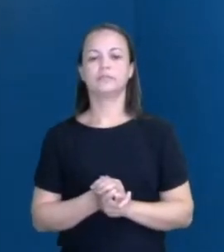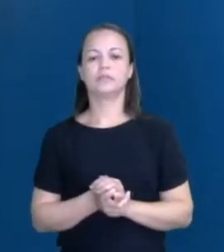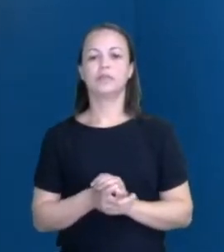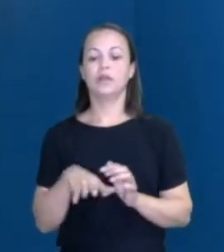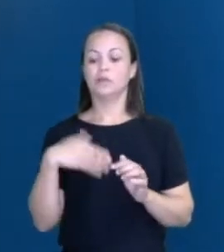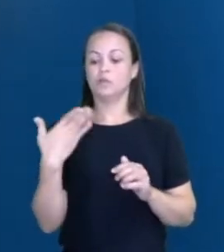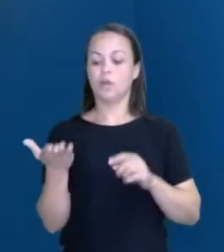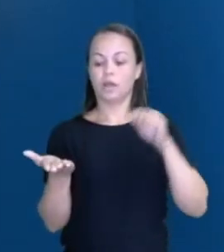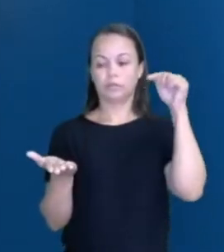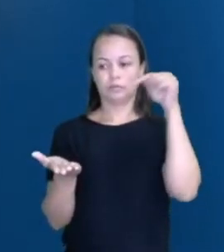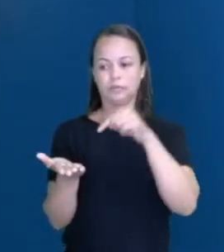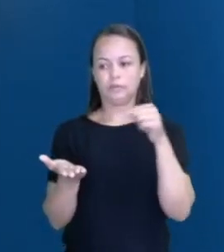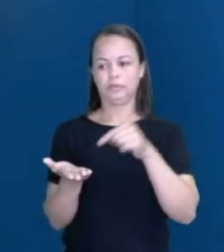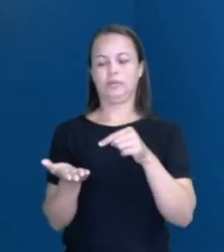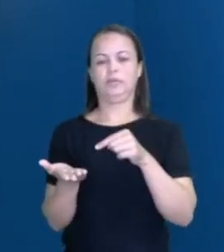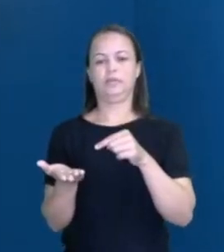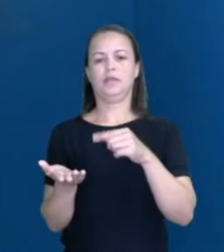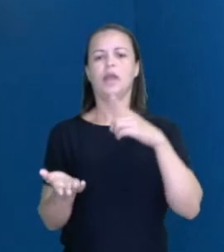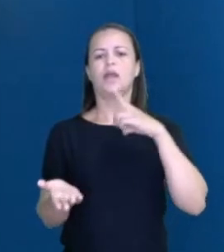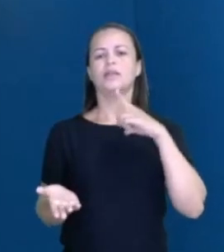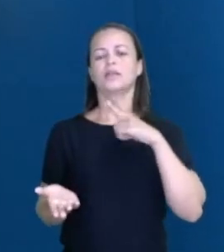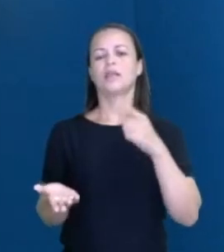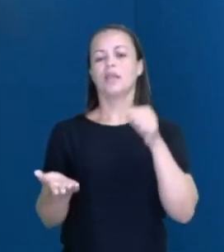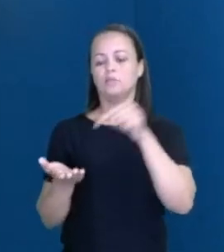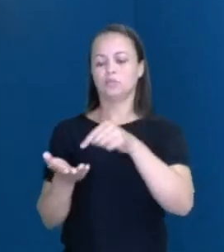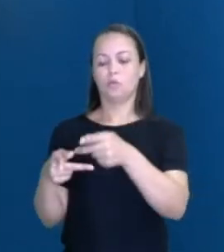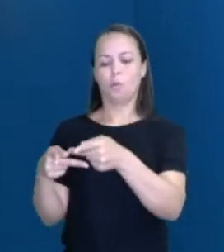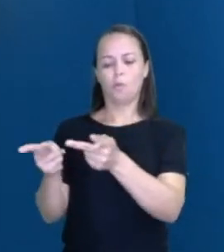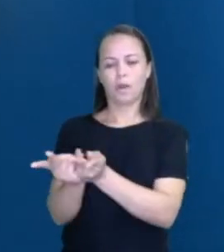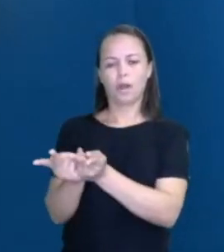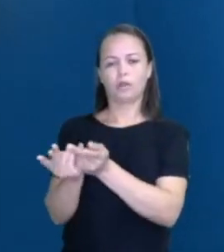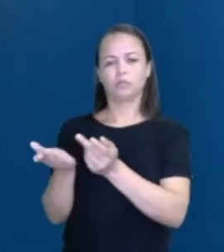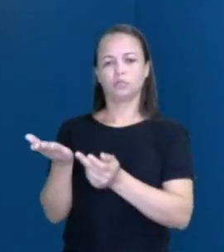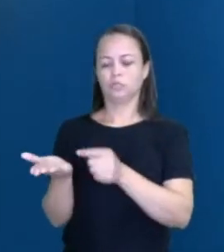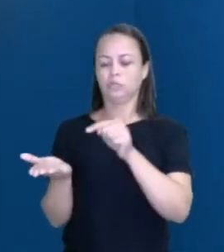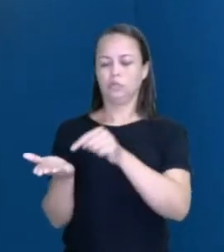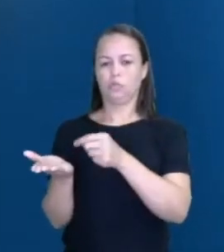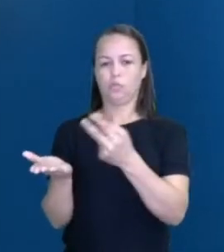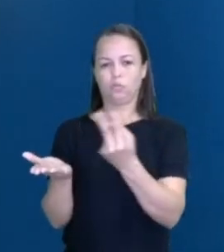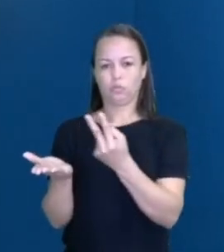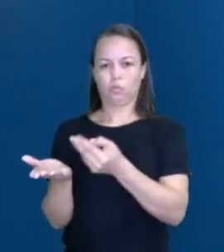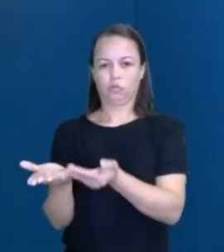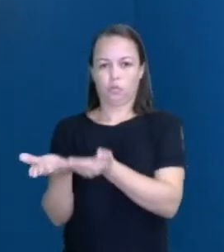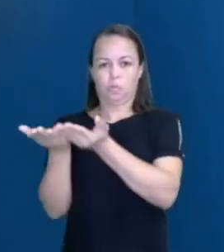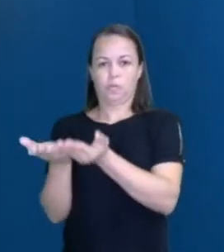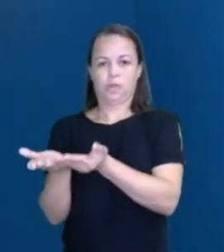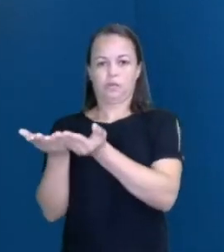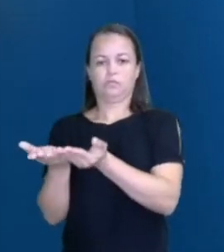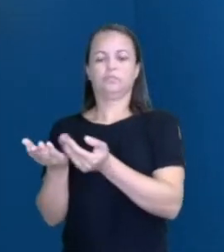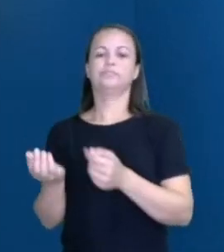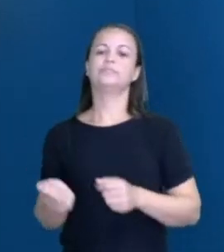direito, a gente tem o nosso pratinho lá com dois pesos,